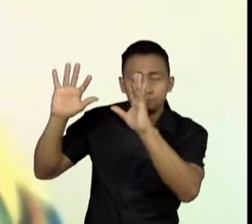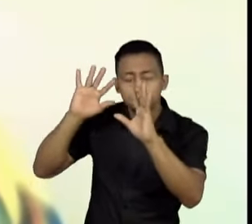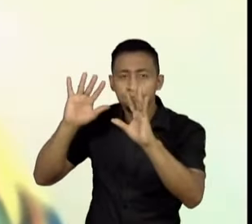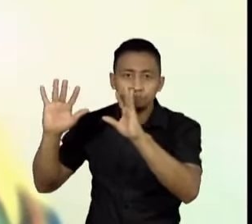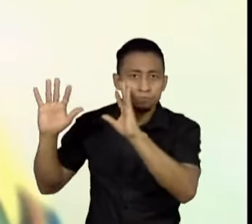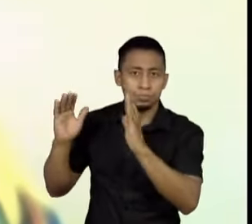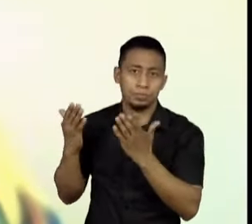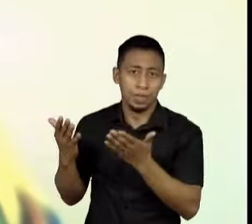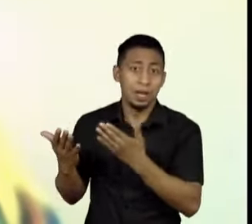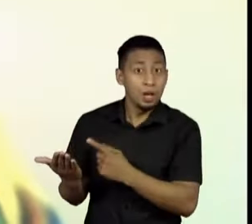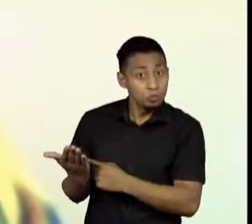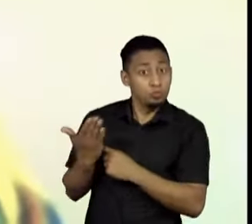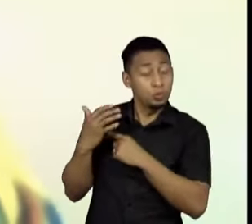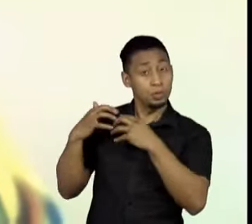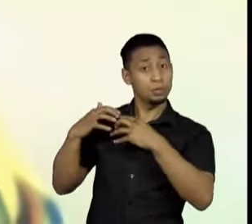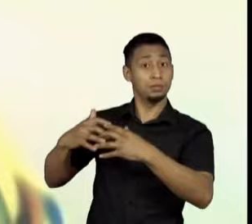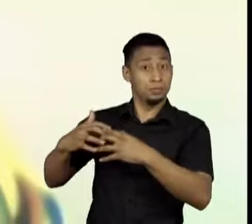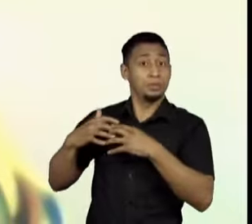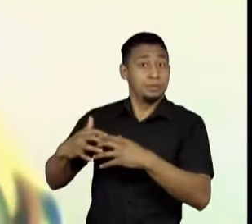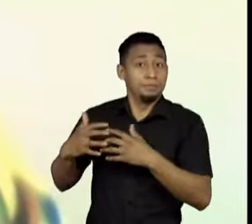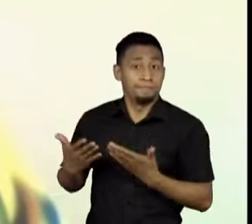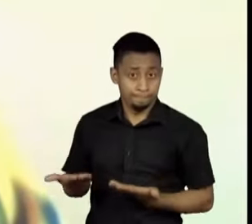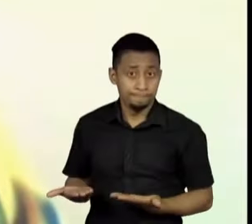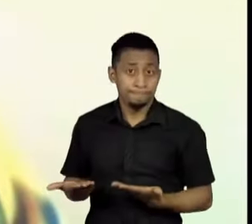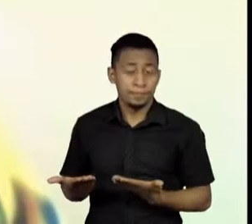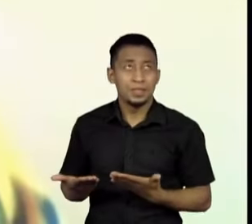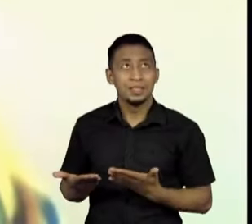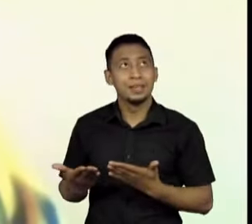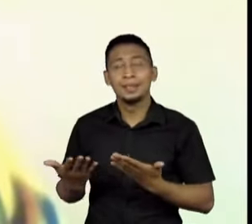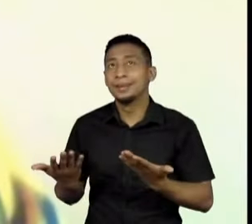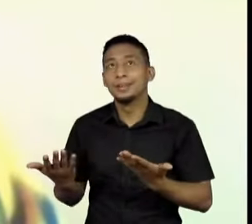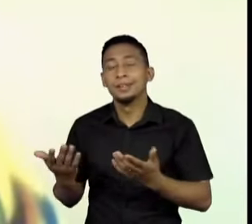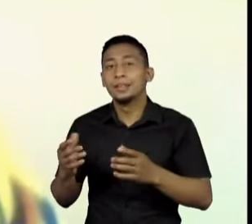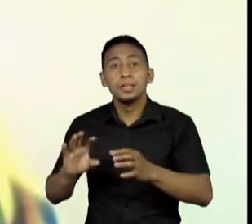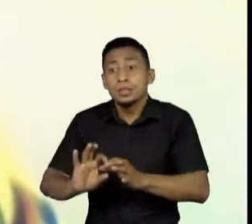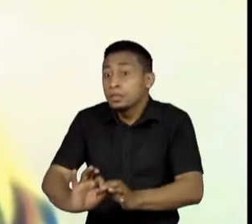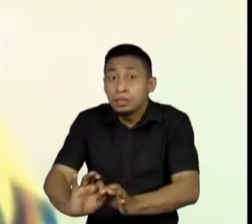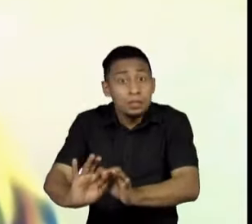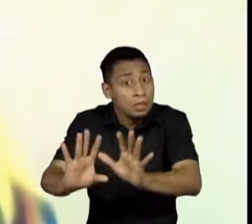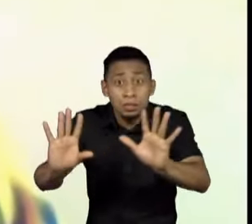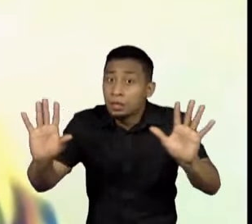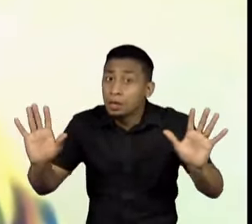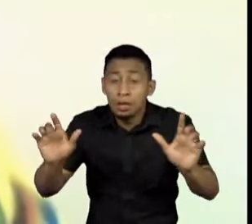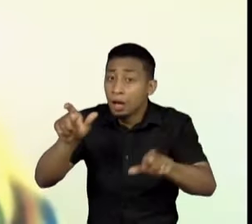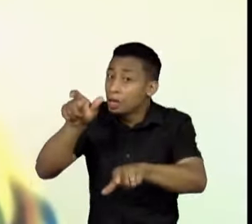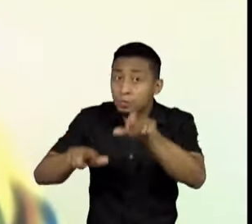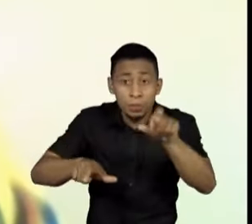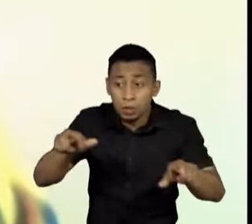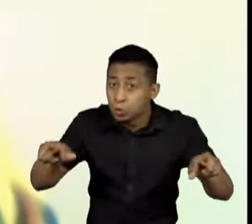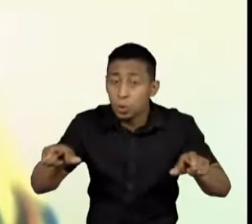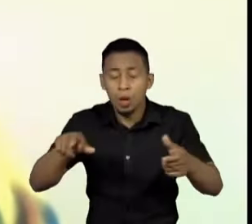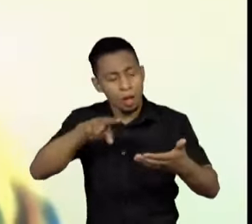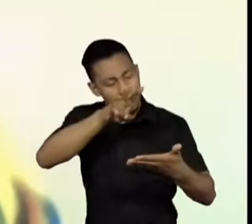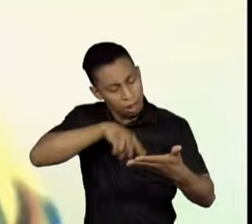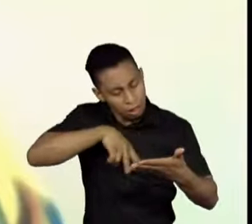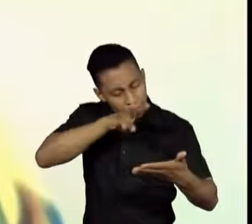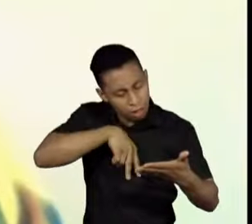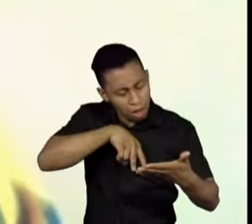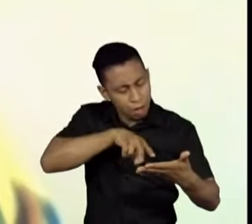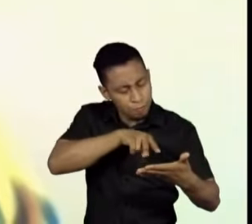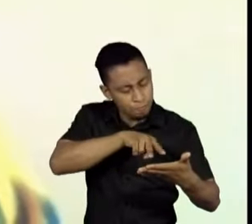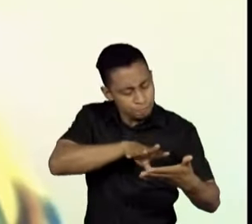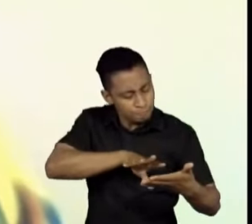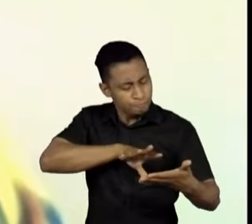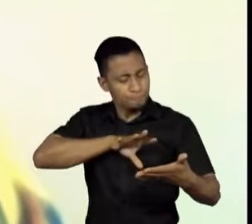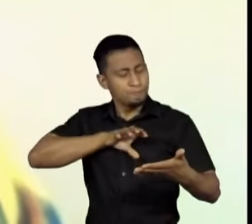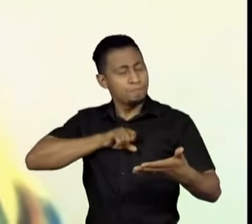é muito essa também. É no sentido de deixar explícito, de ajudar a pensar